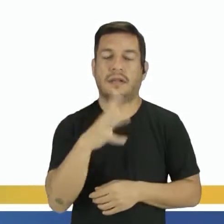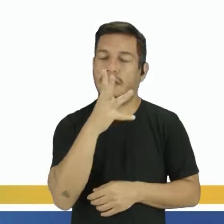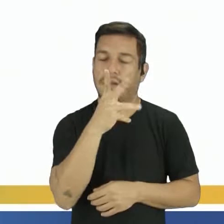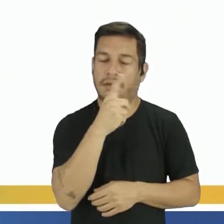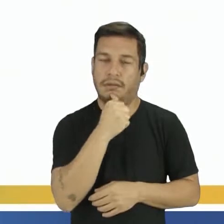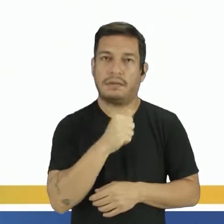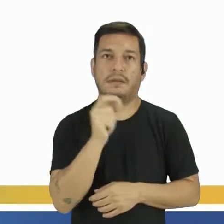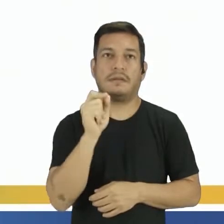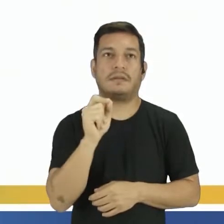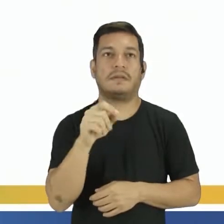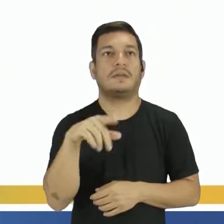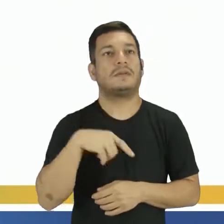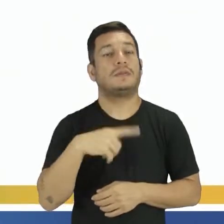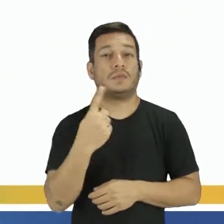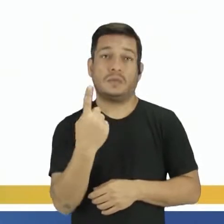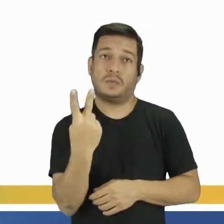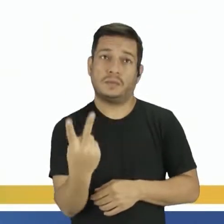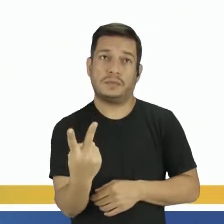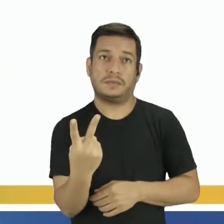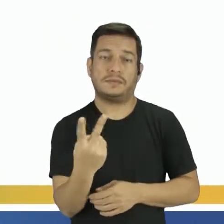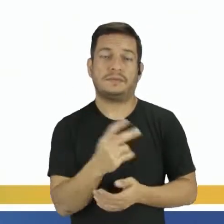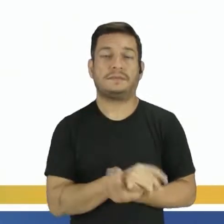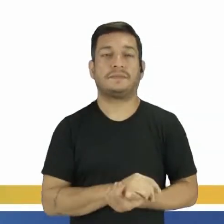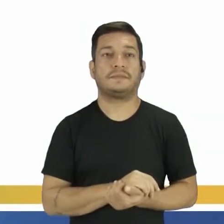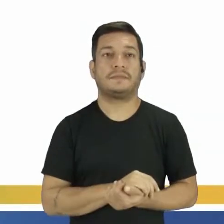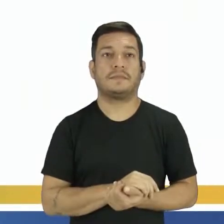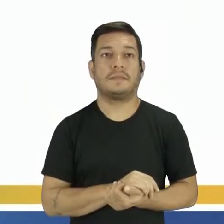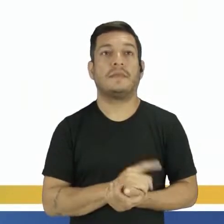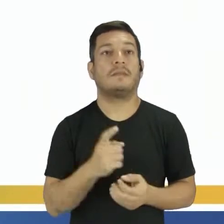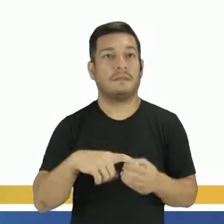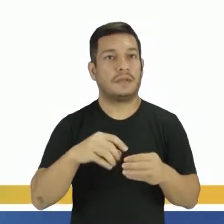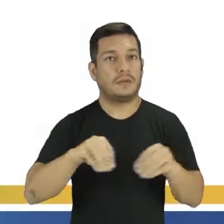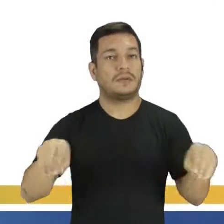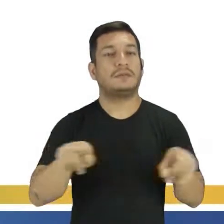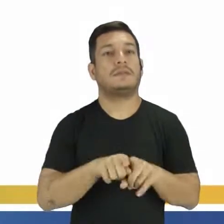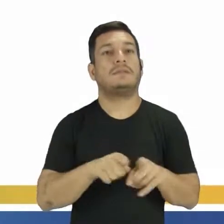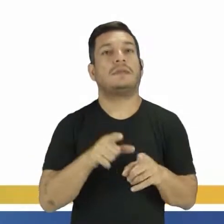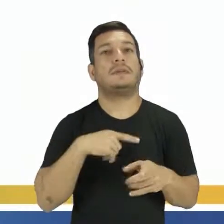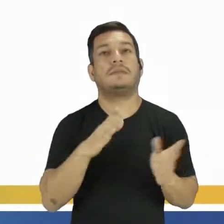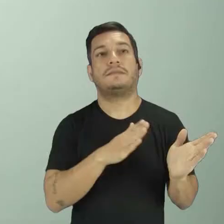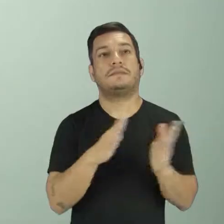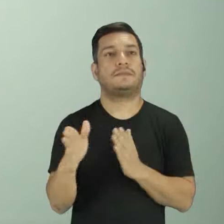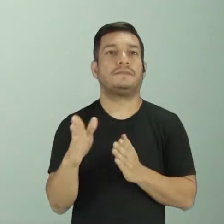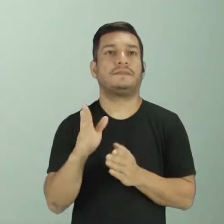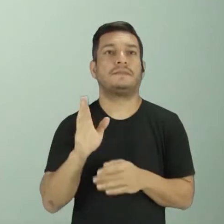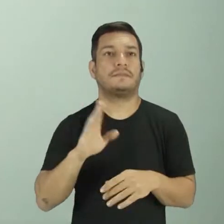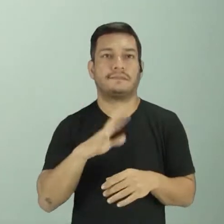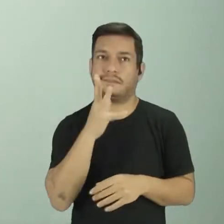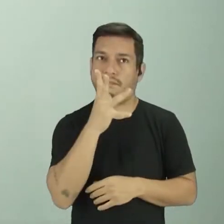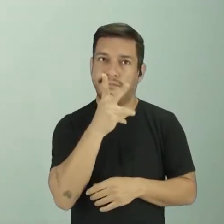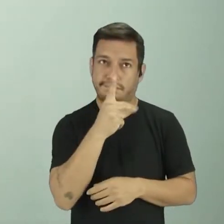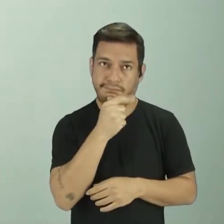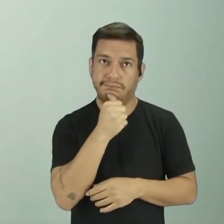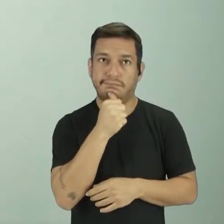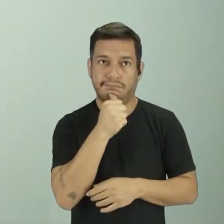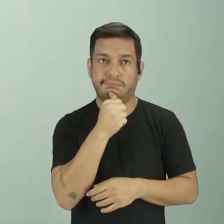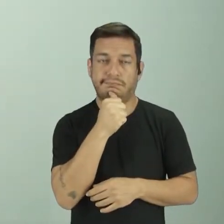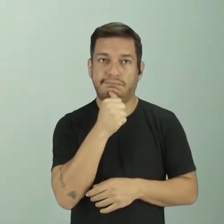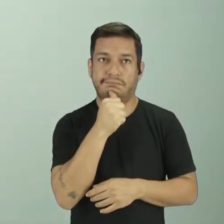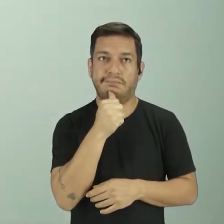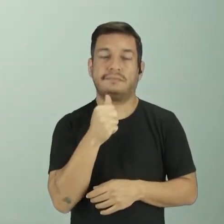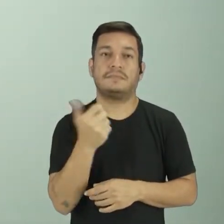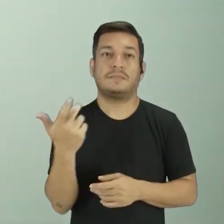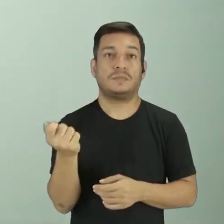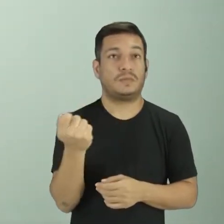da meiose, seja ela 1 ou 2, tá? E a meiose também é um processo um pouco mais demorado, tá?